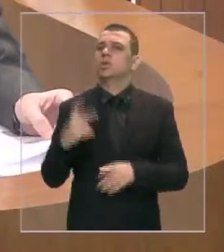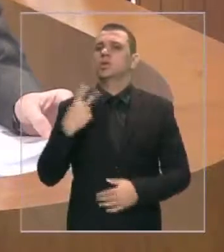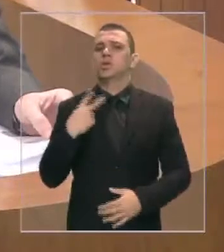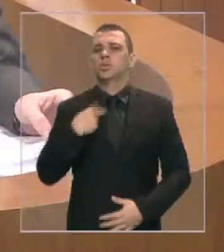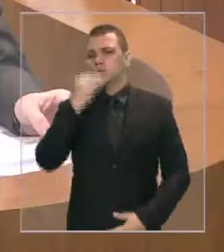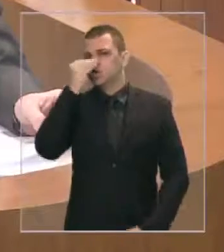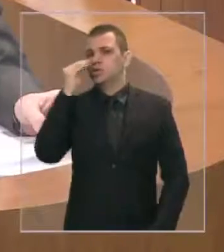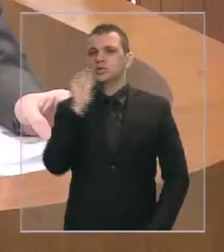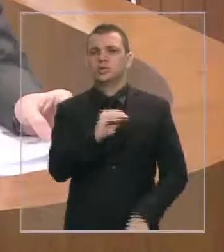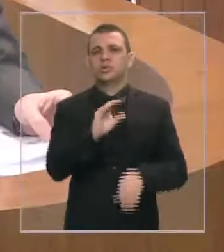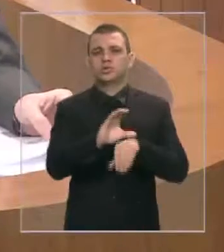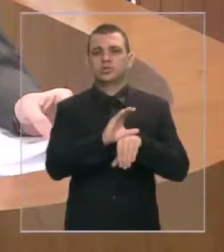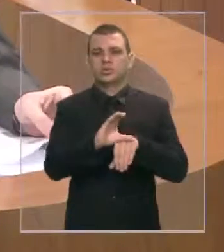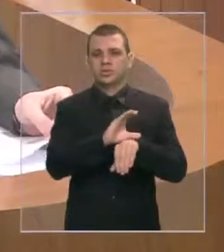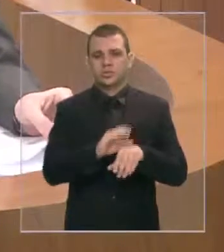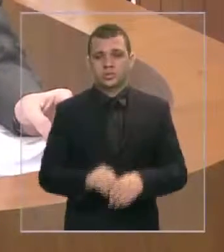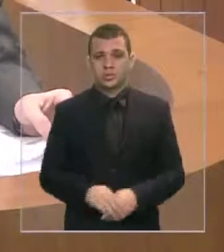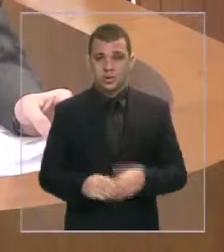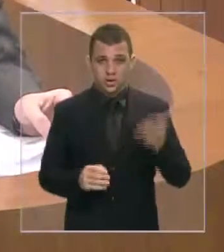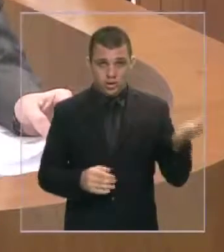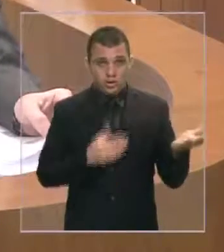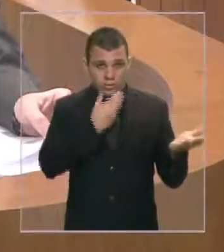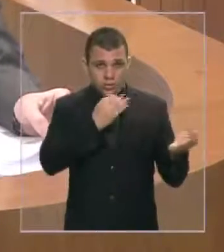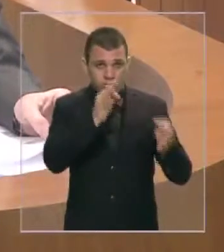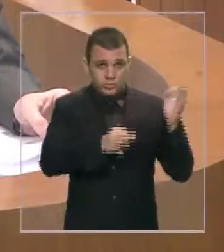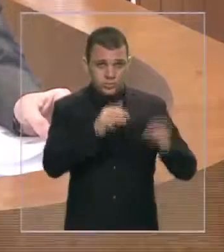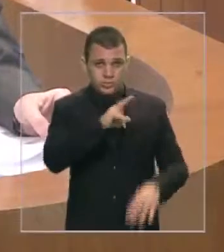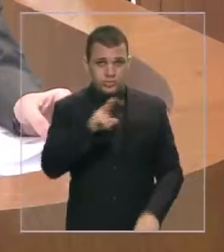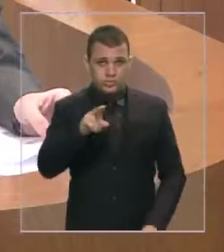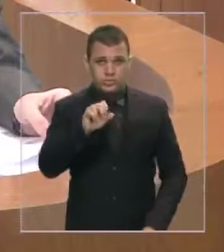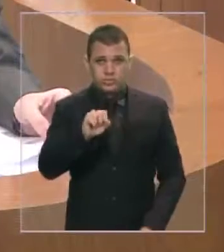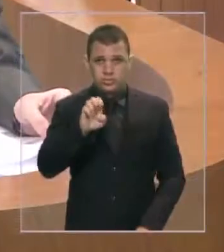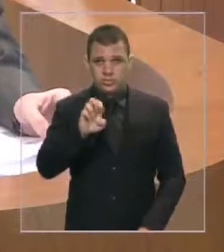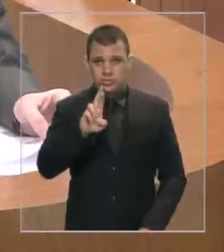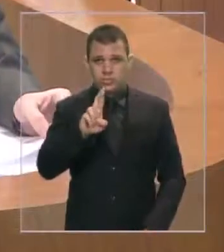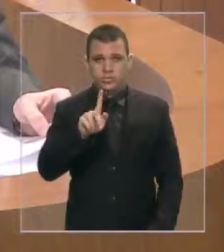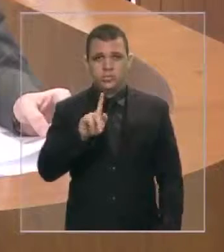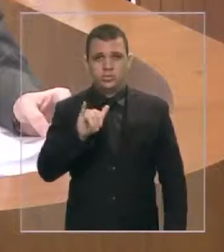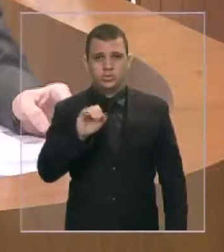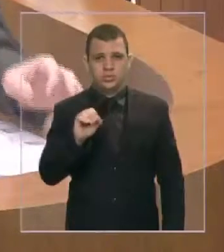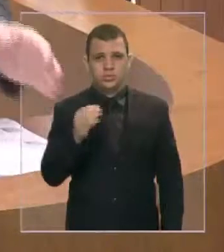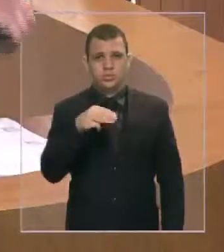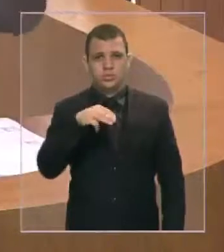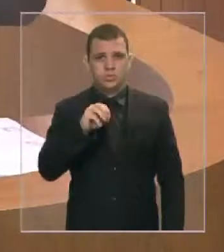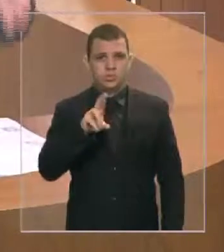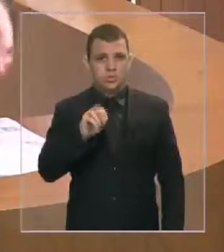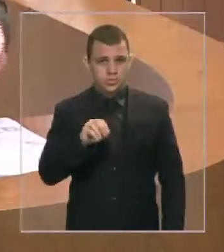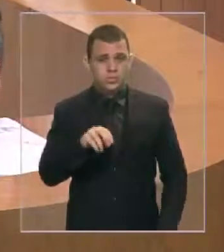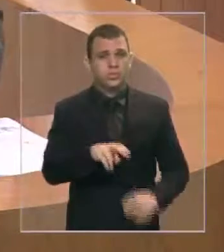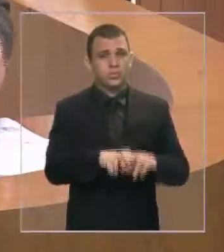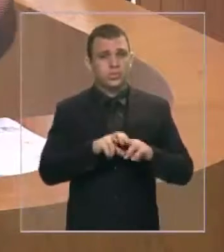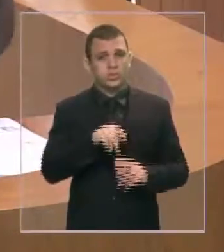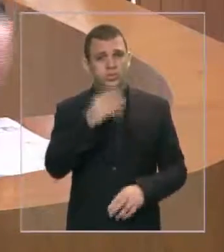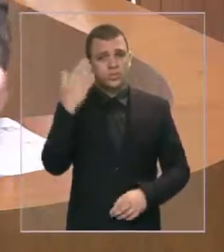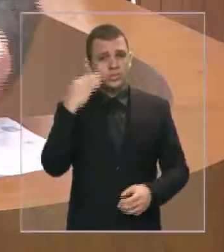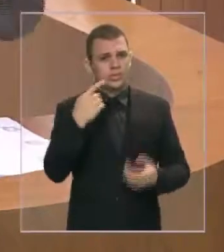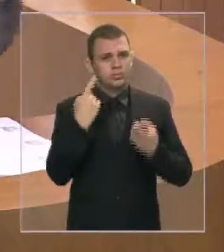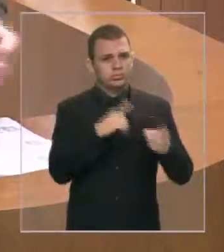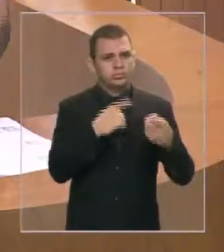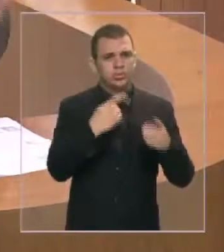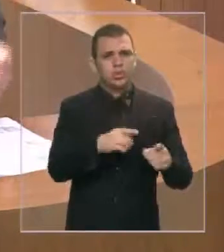Moro começou a errar da condução coercitiva do presidente Lula. E ontem chegou ao limite de